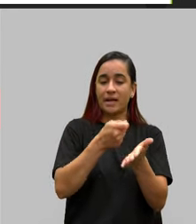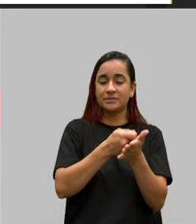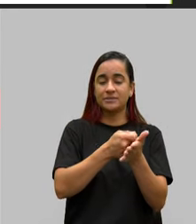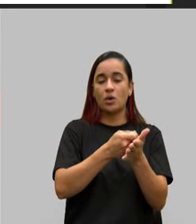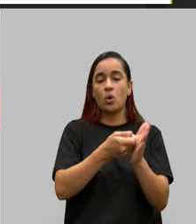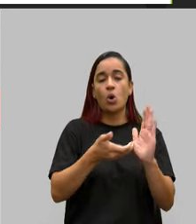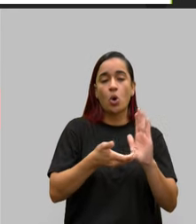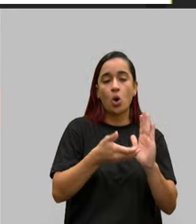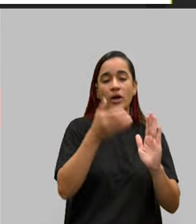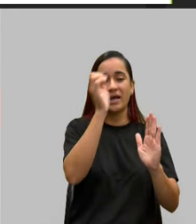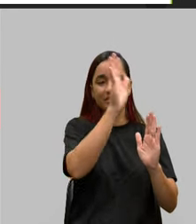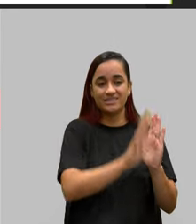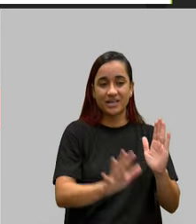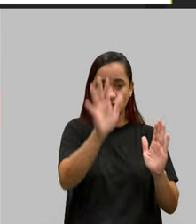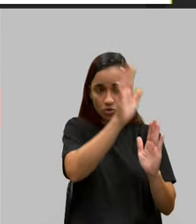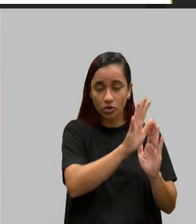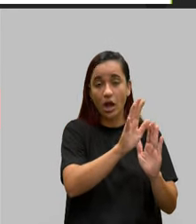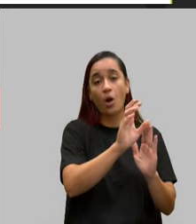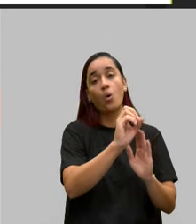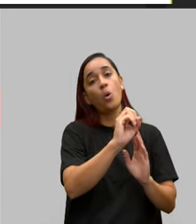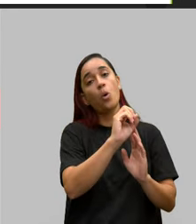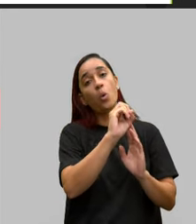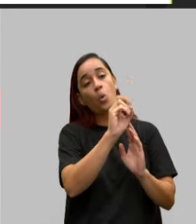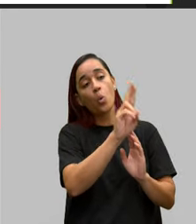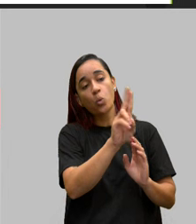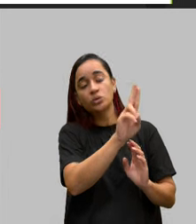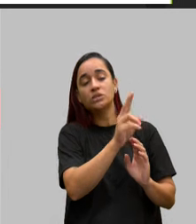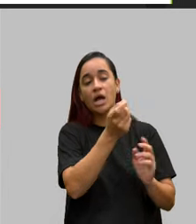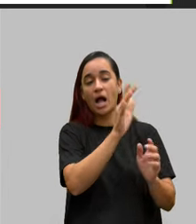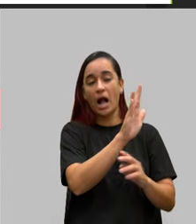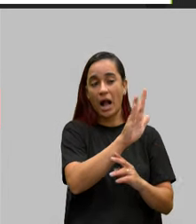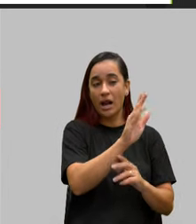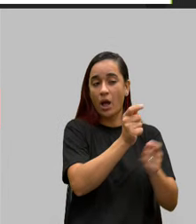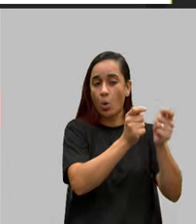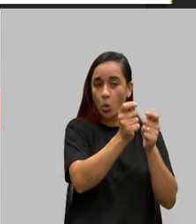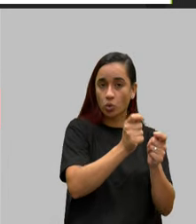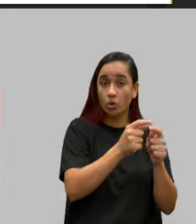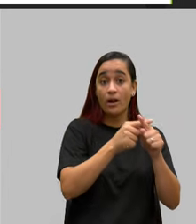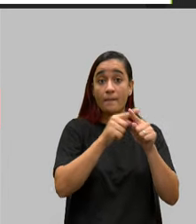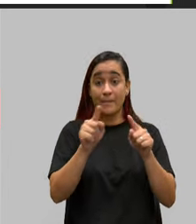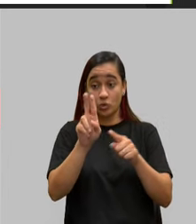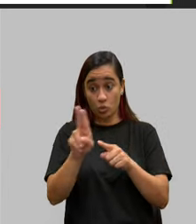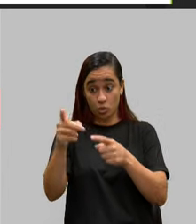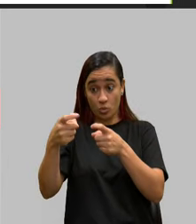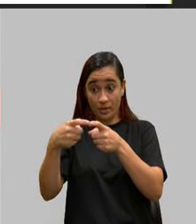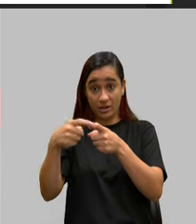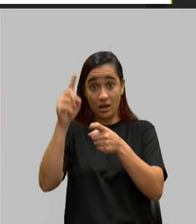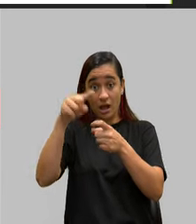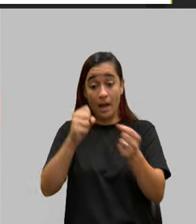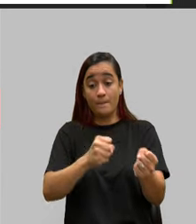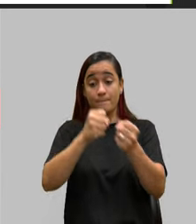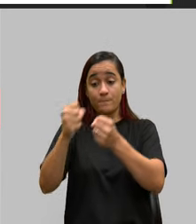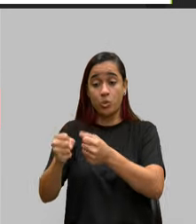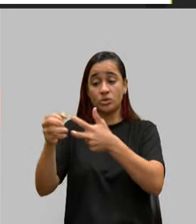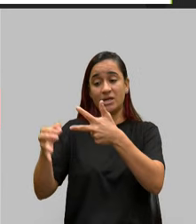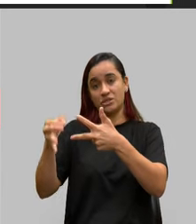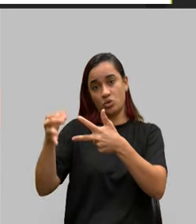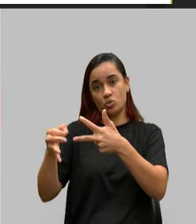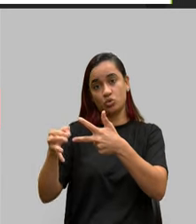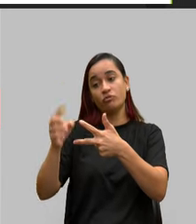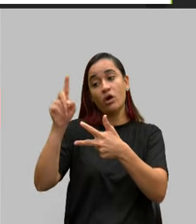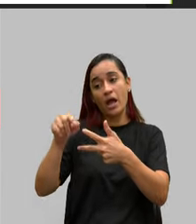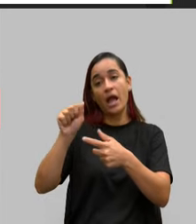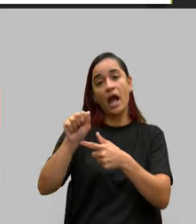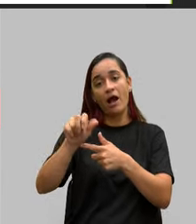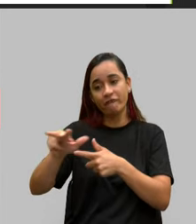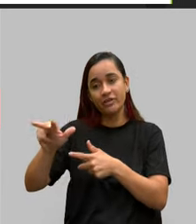Cannabis o uso adulto Mas o uso medicinal é de obrigação do Poder Executivo é Anvisa e o ministério da saúde que tem